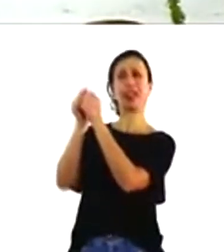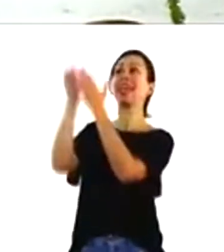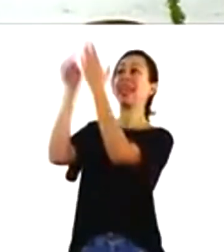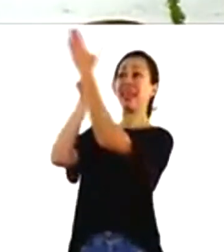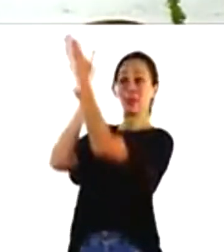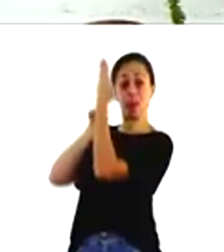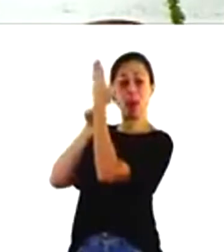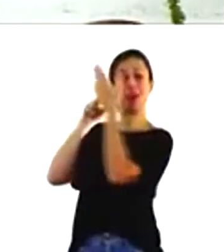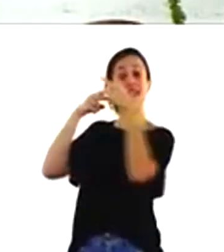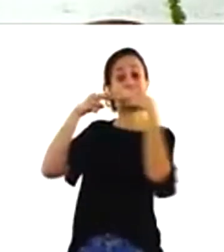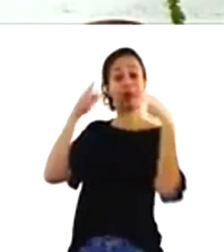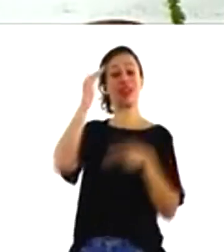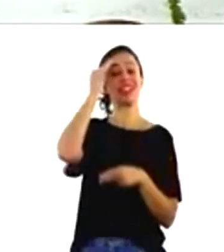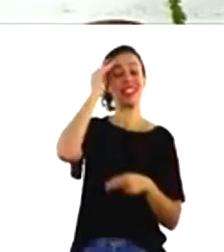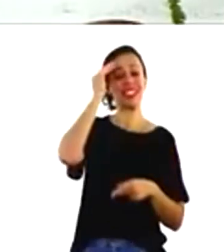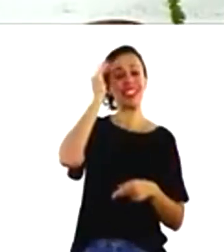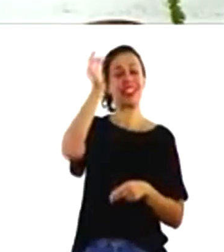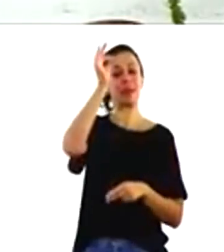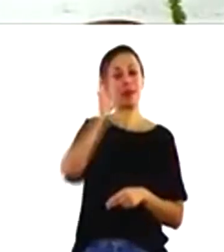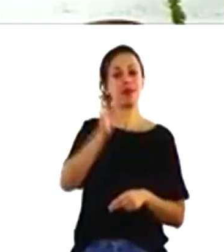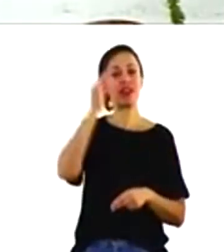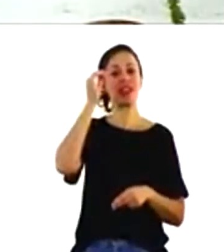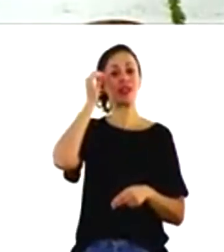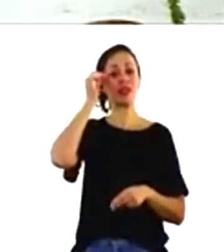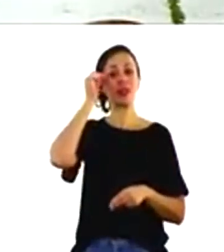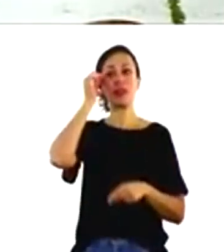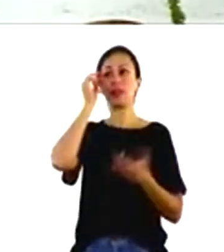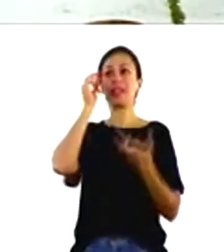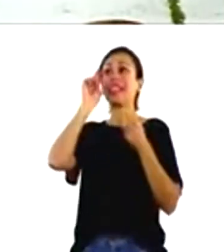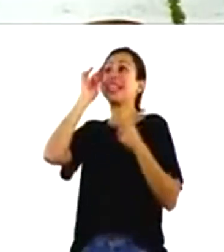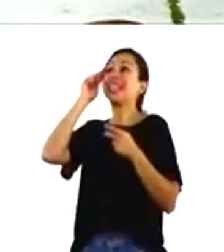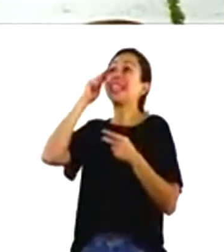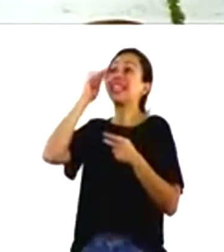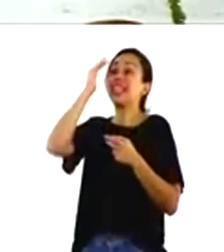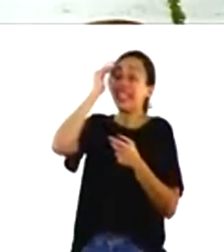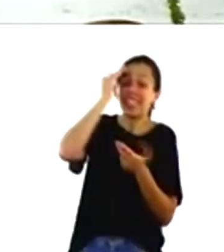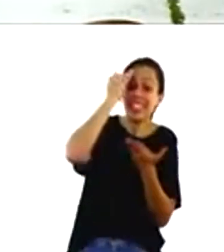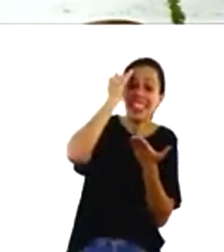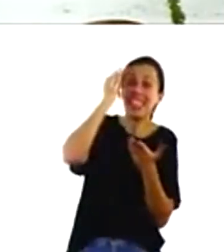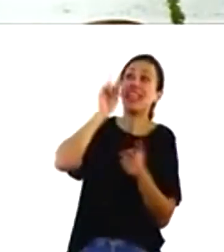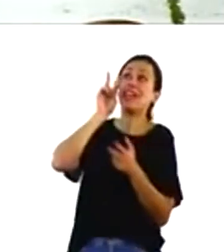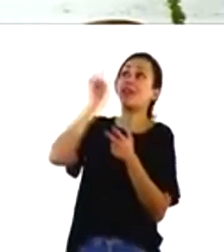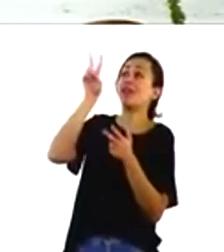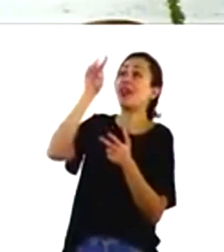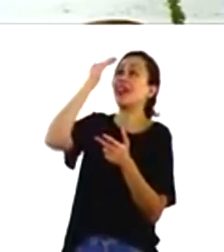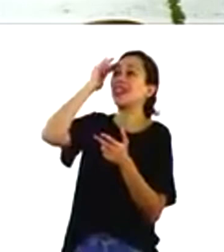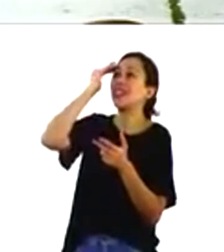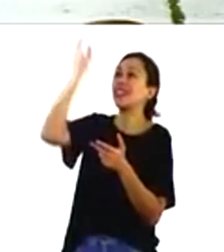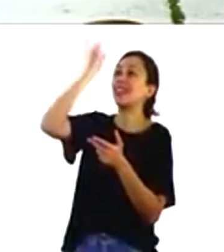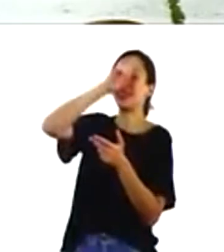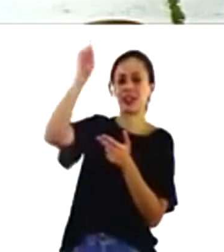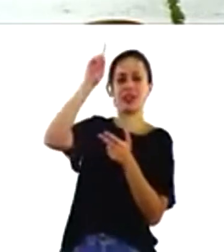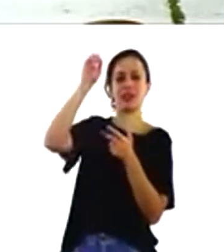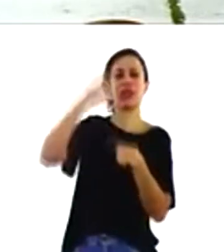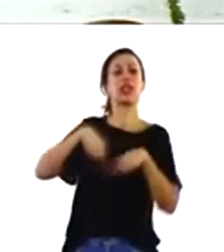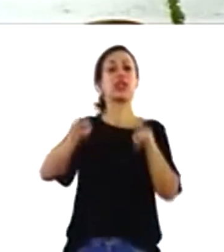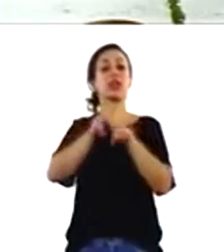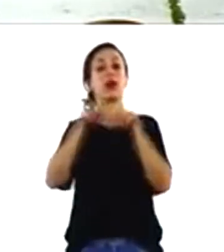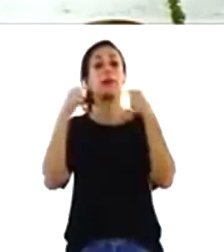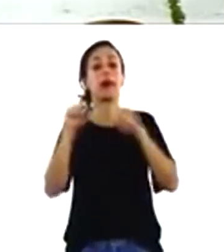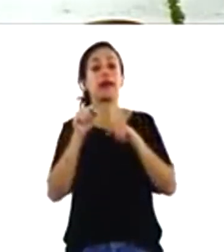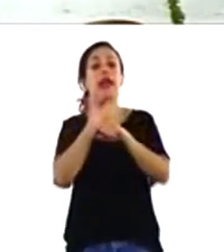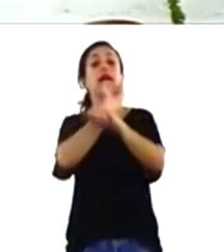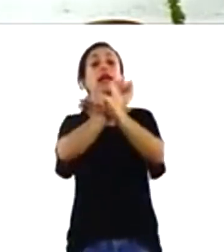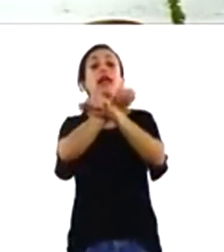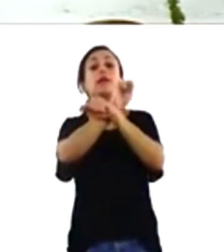entendamos plenamente a Deus um dia, o que fala que nós devemos ter esperança e sabemos